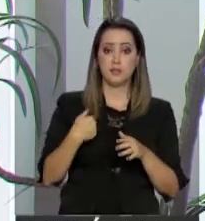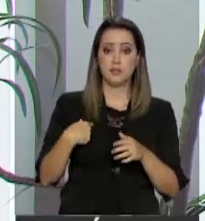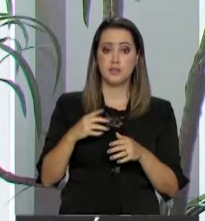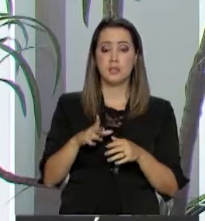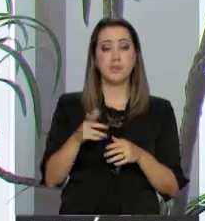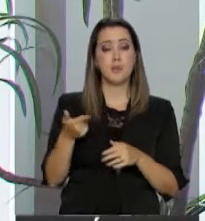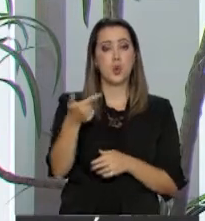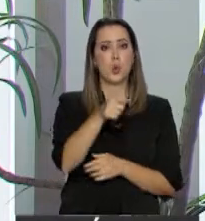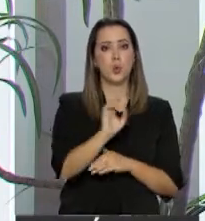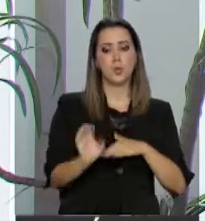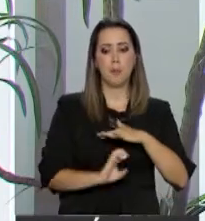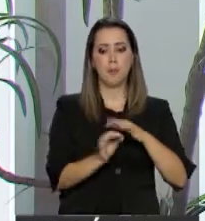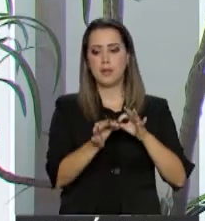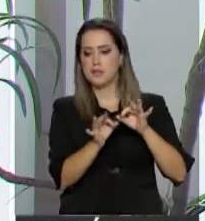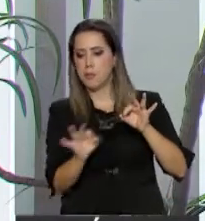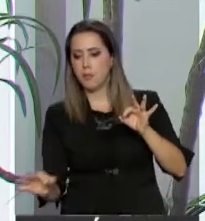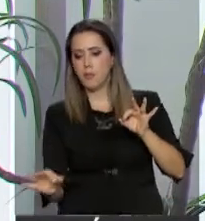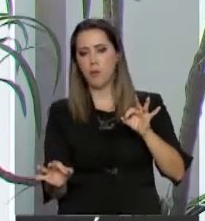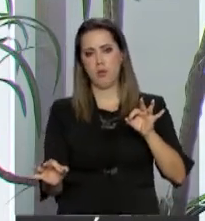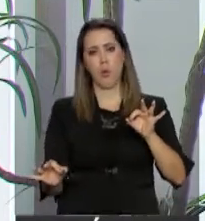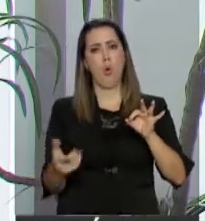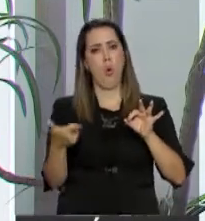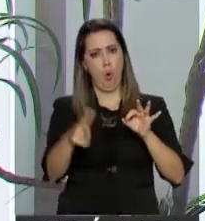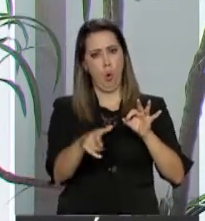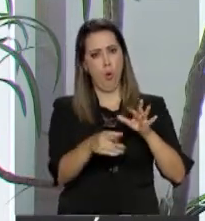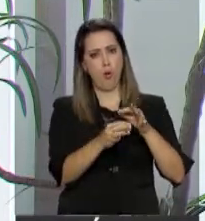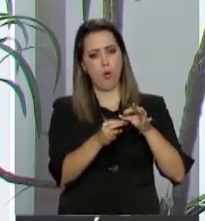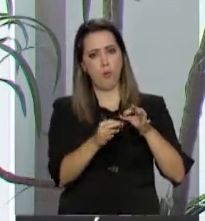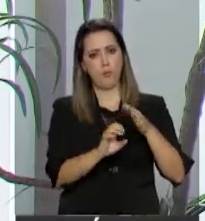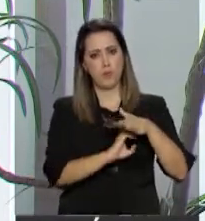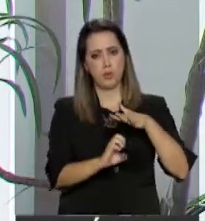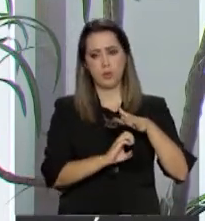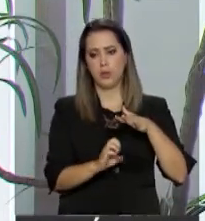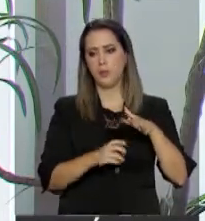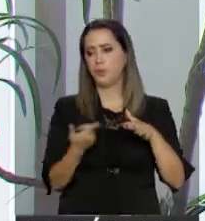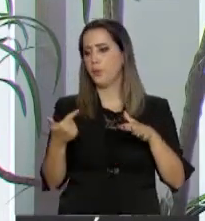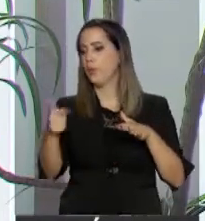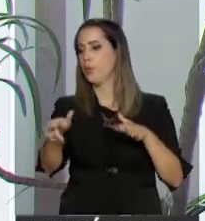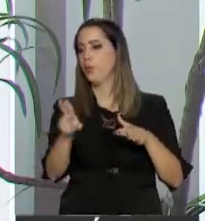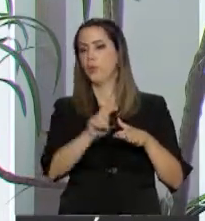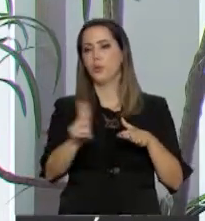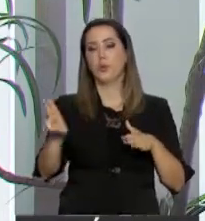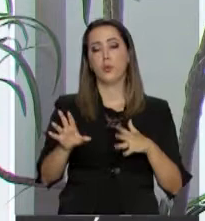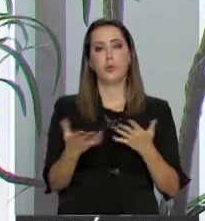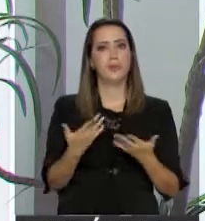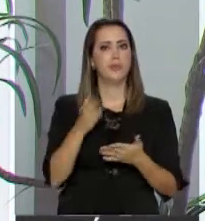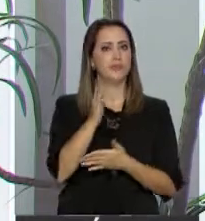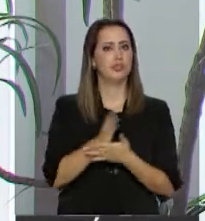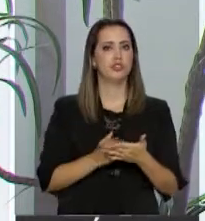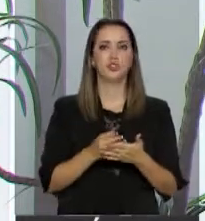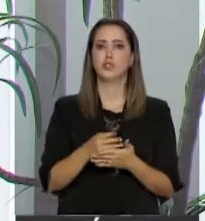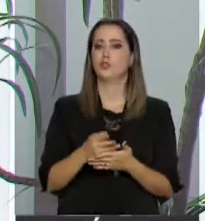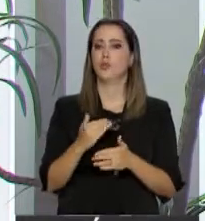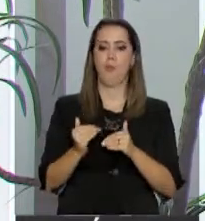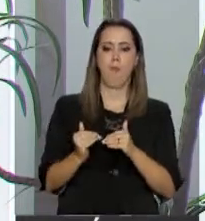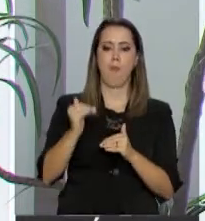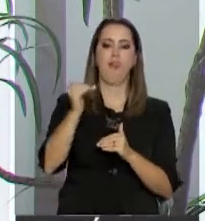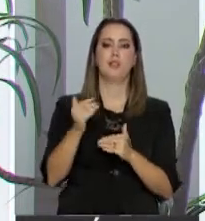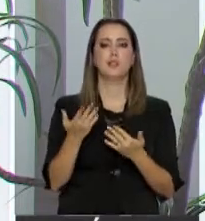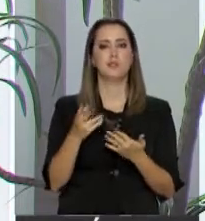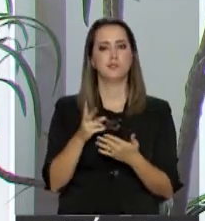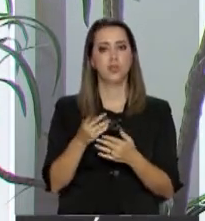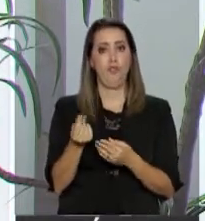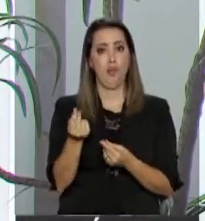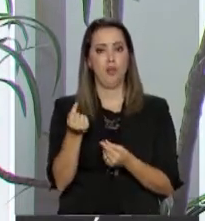no mesmo exercício e / em nome da sogra o cunhado pra não passar dessa